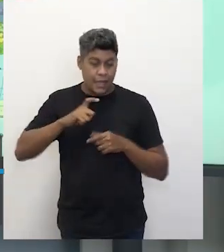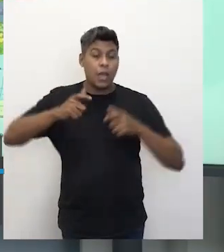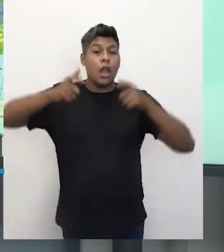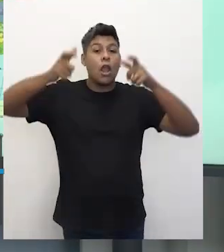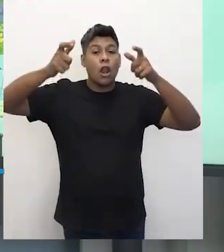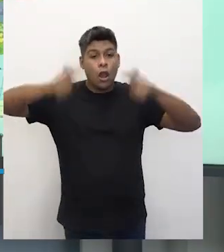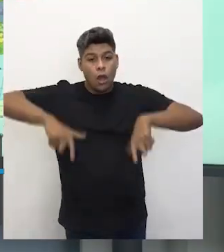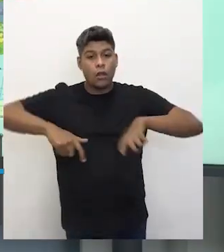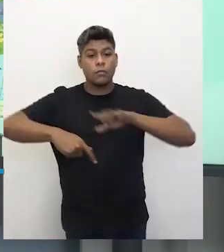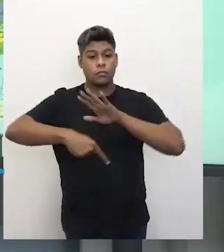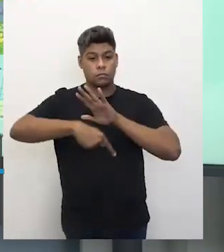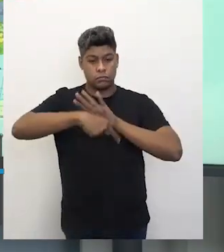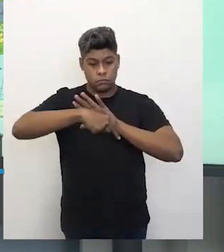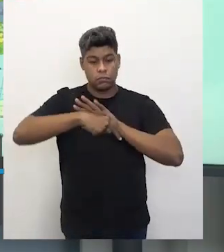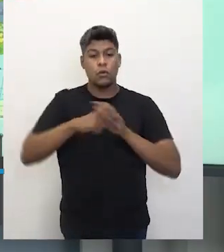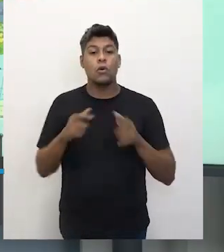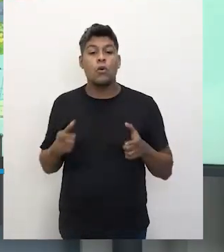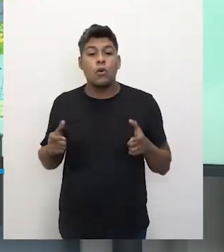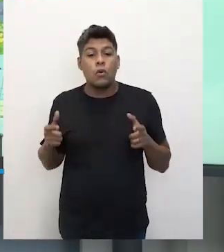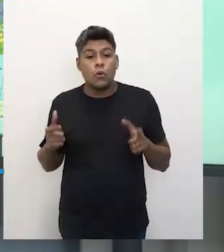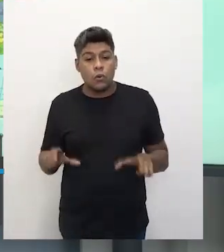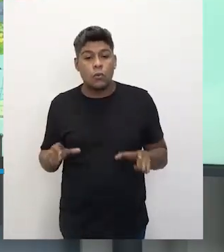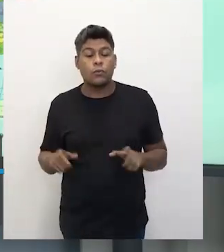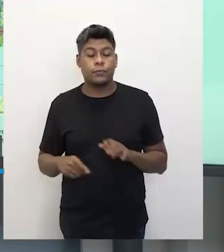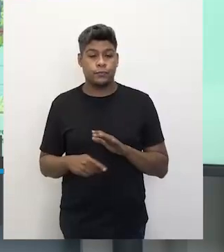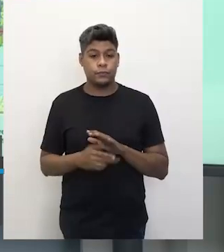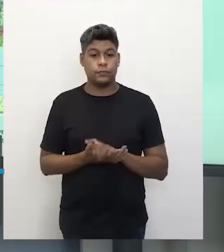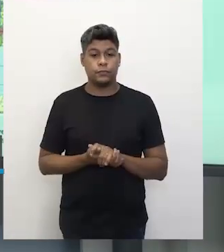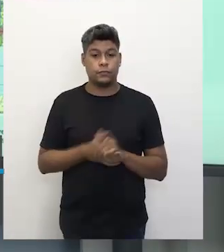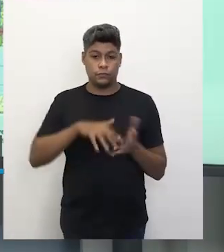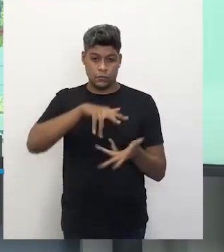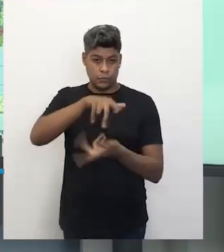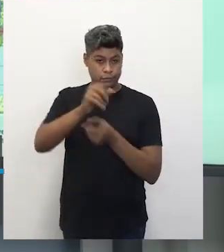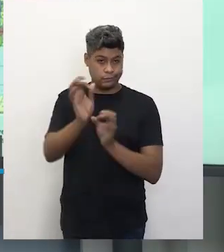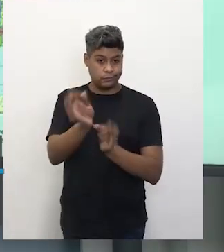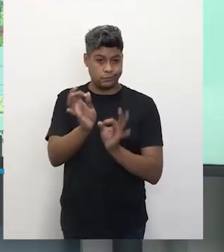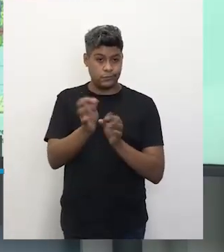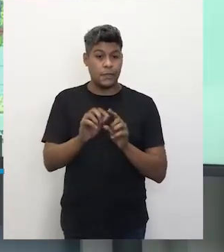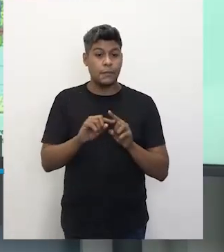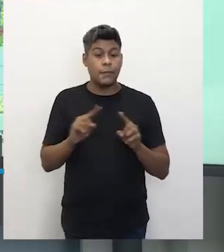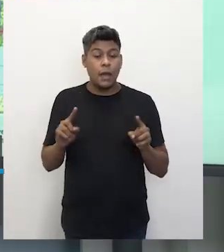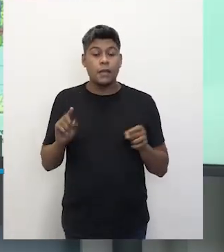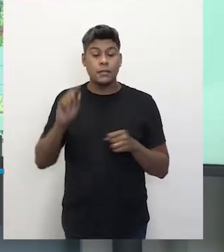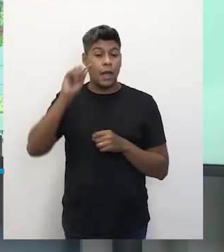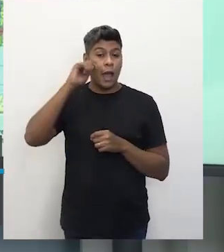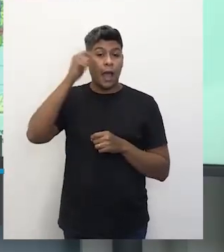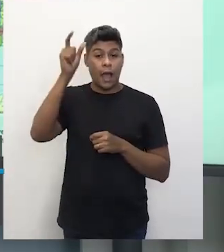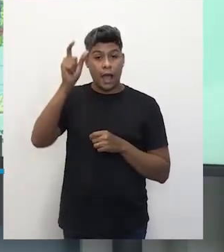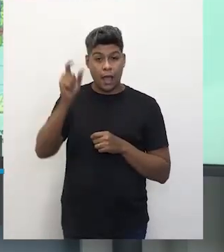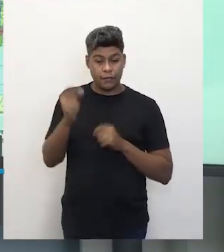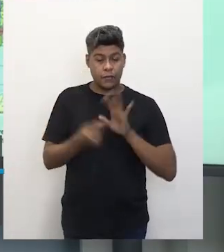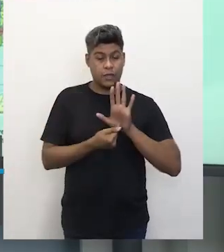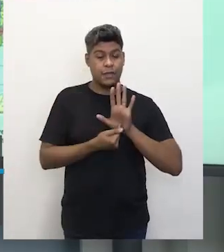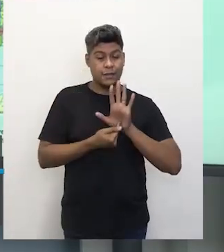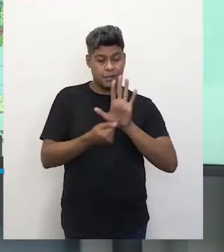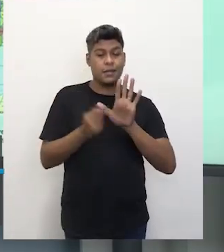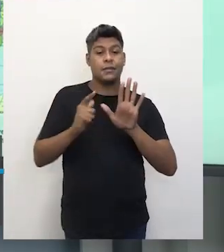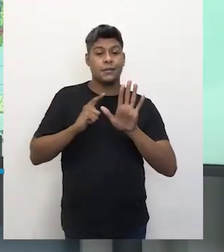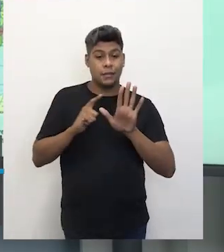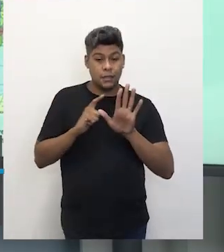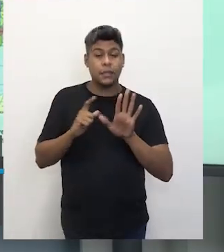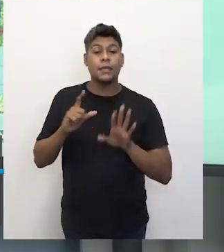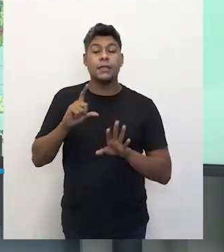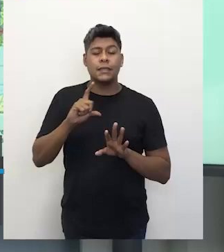localização não é dos pontos né do planeta dá certo mas o continente Africano tem sido destaque e